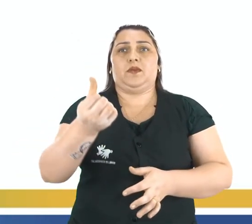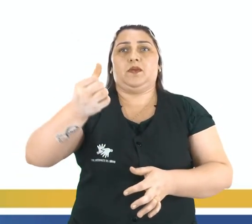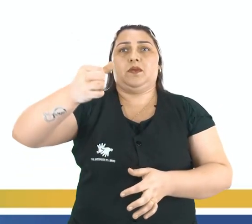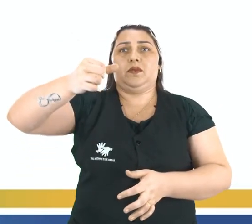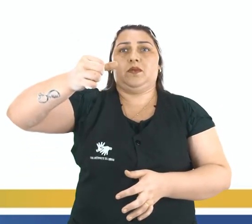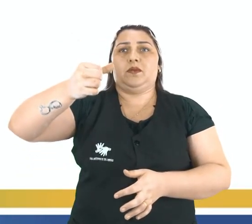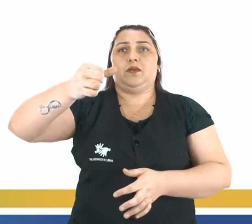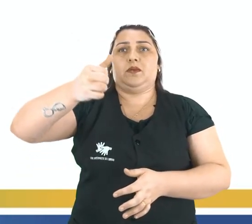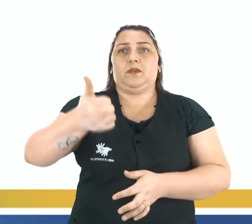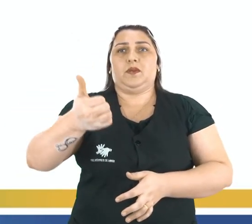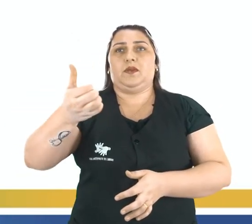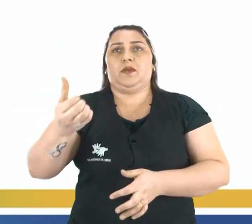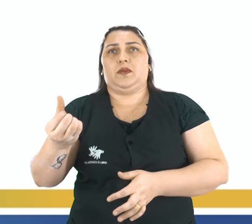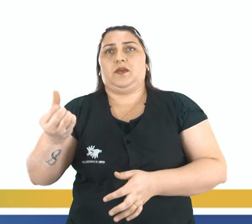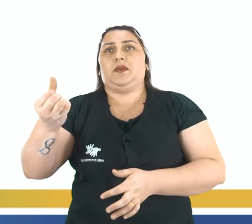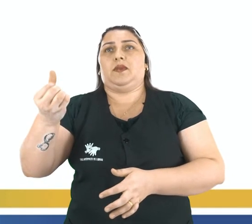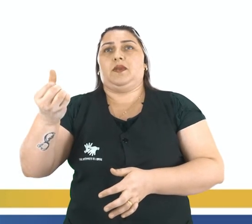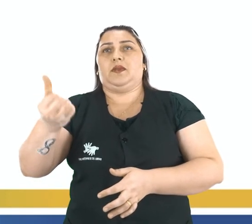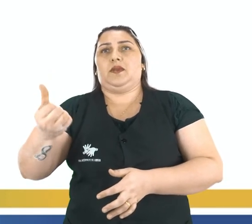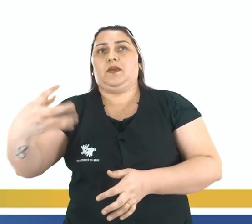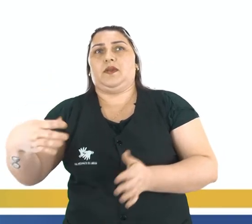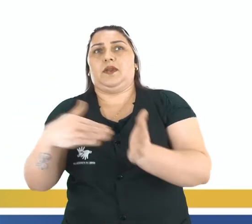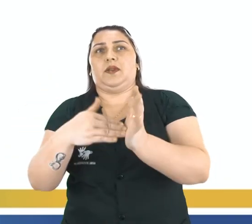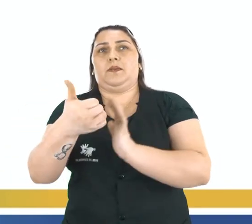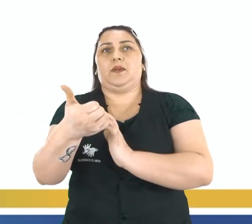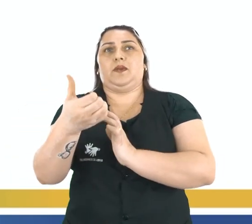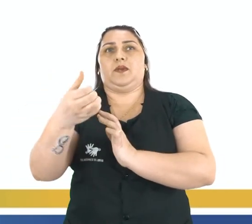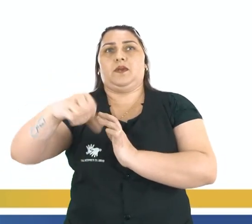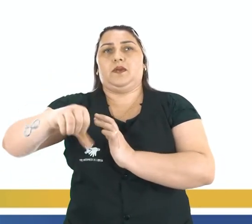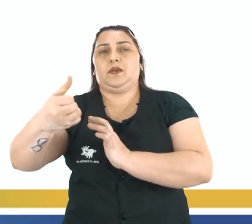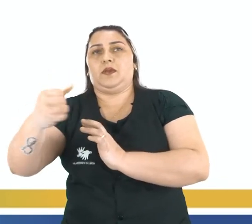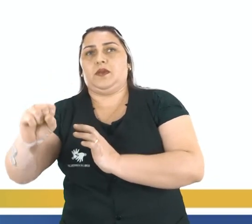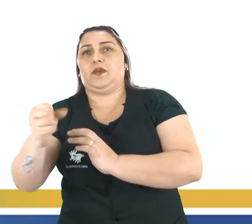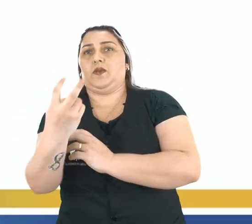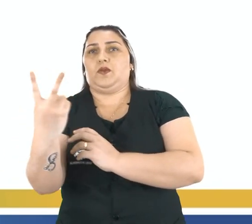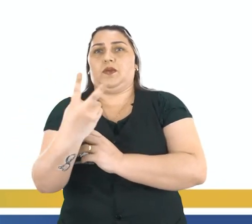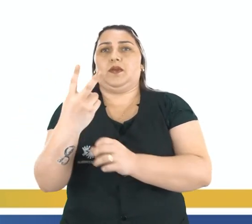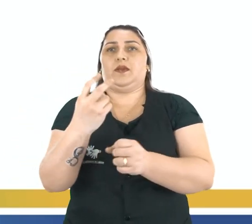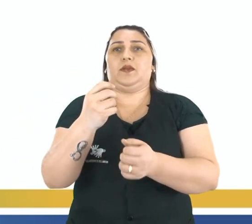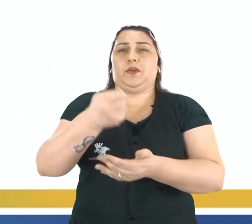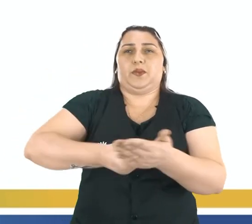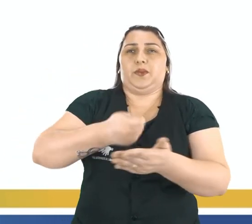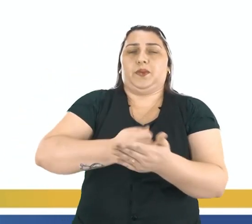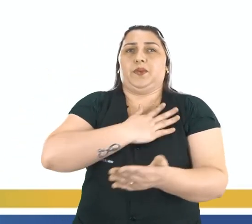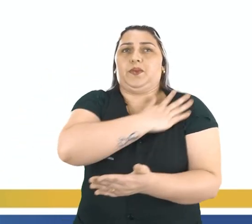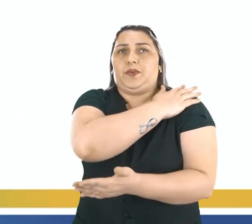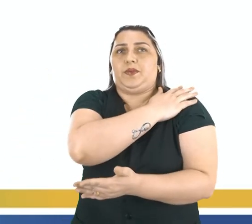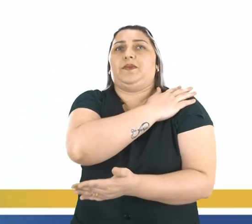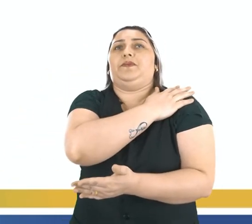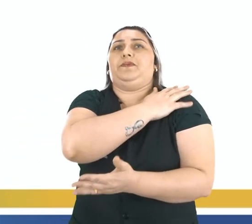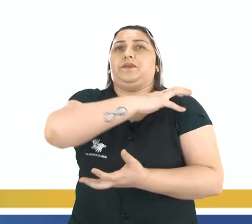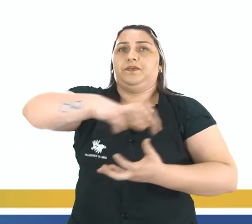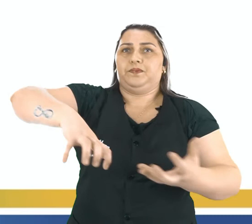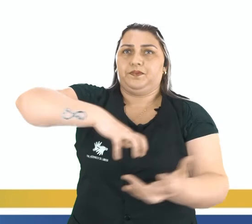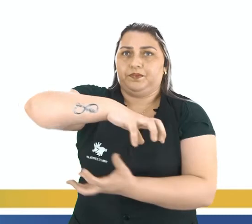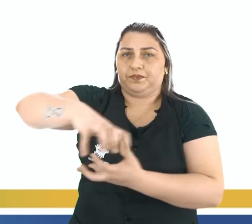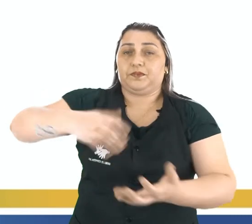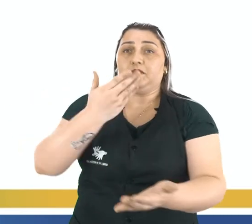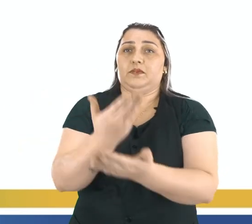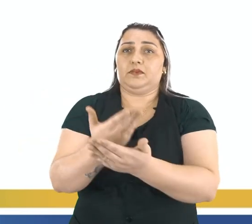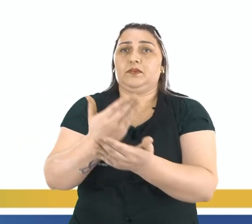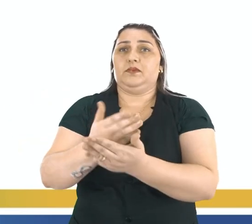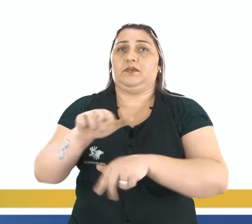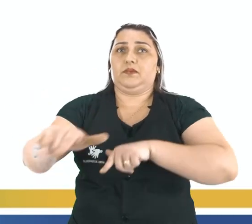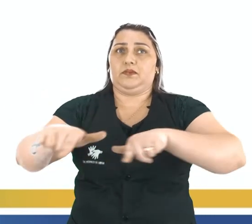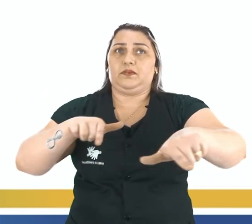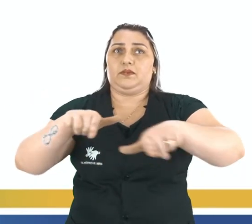de 1964 a 1968, que foram os 2 primeiros anos da ditadura, ficou marcado por manifestações gigantescas de